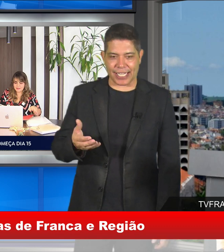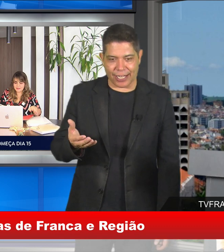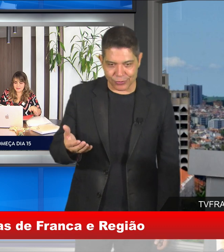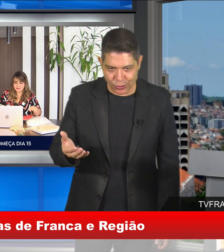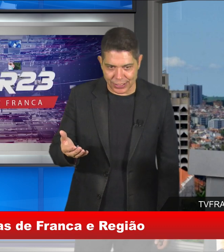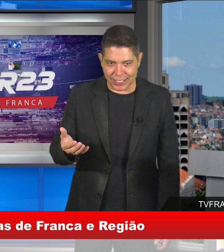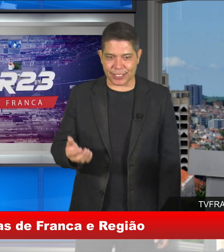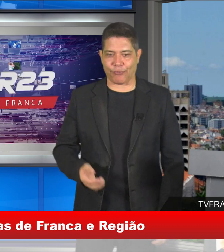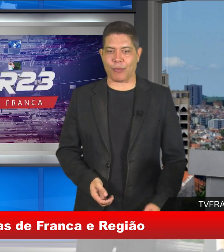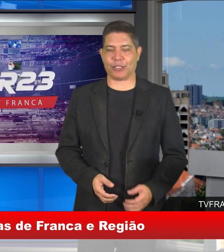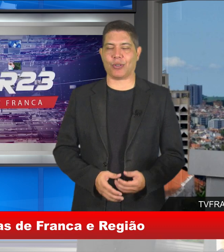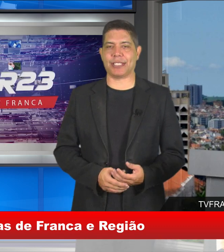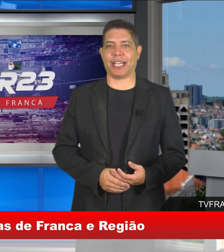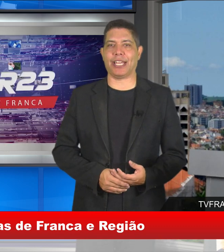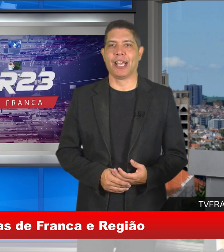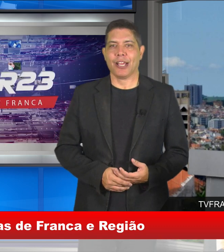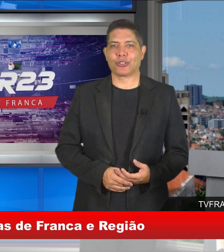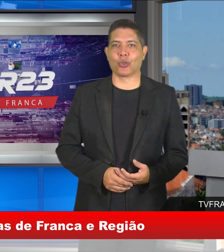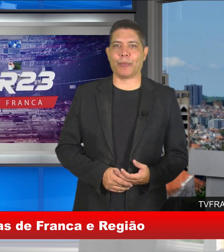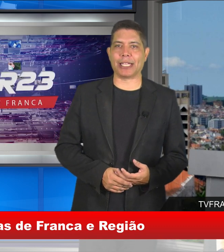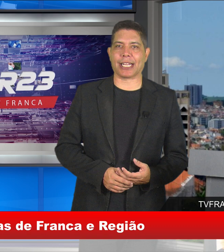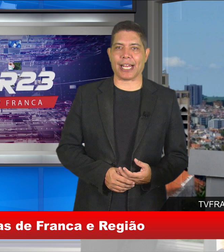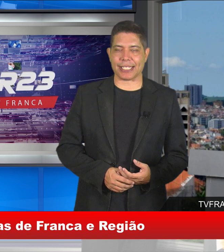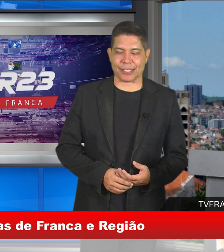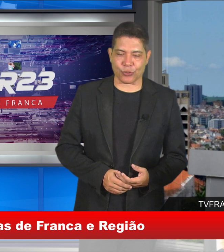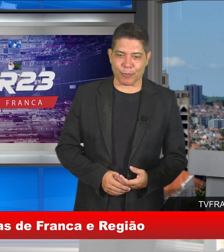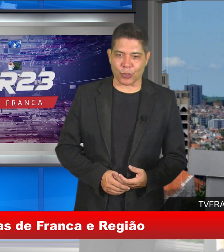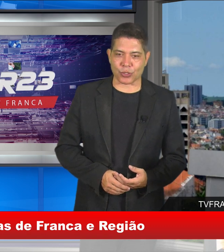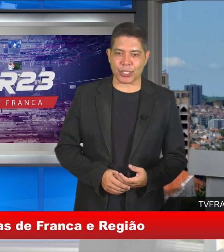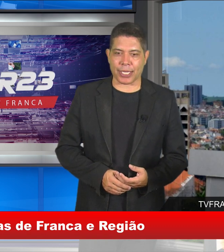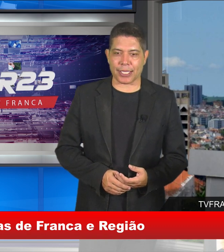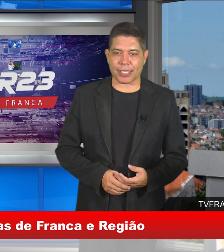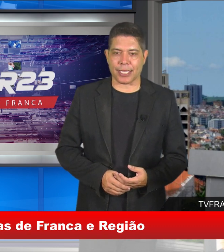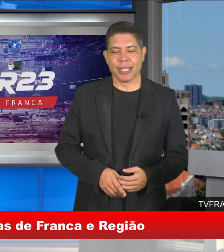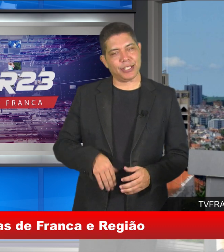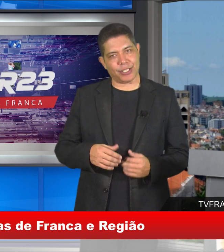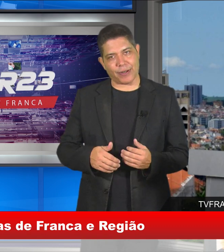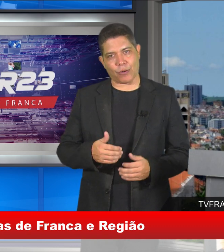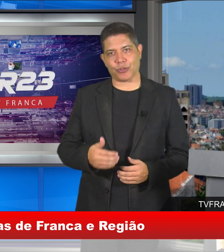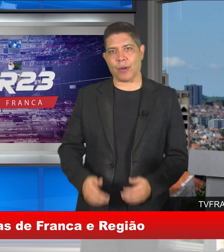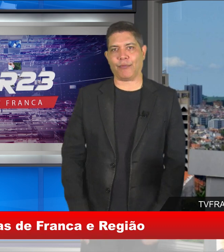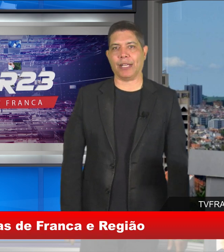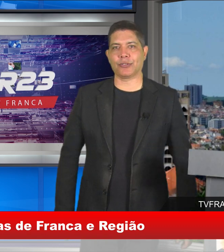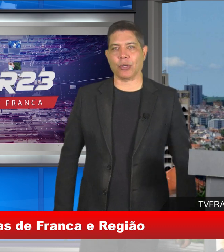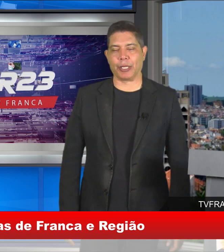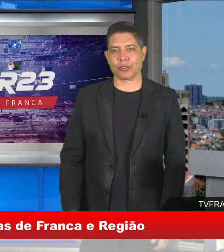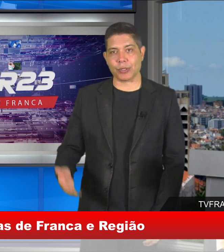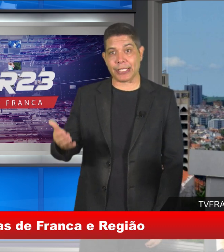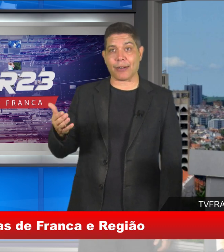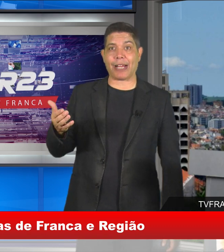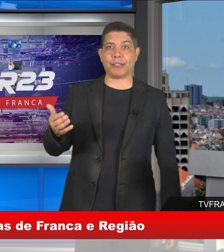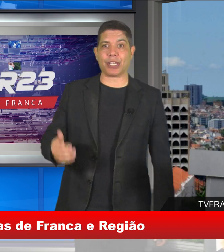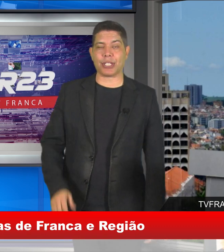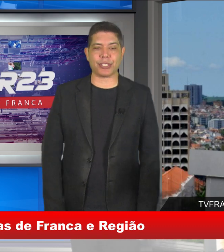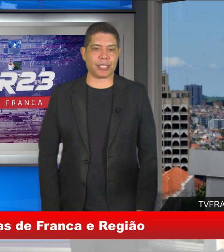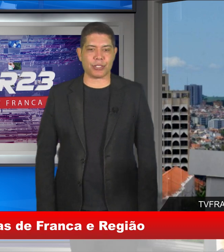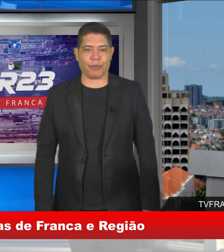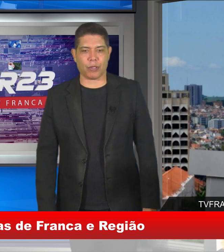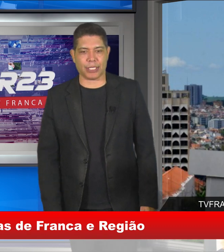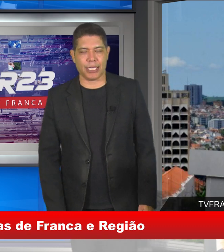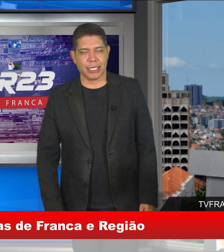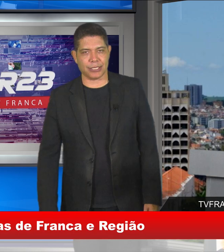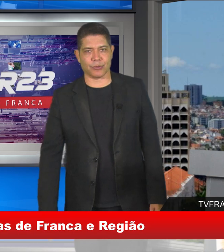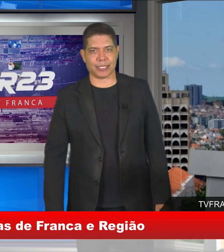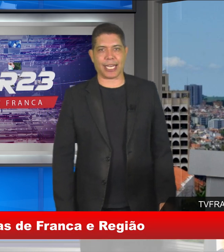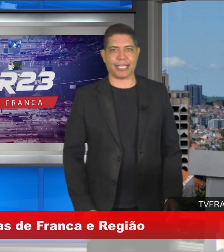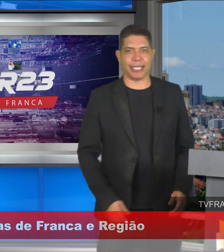JR23, é claro, todas as informações aí sobre a declaração do imposto de renda, a gente vai continuar falando sobre isso. Intervalo e já a gente está de